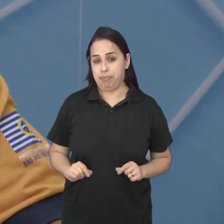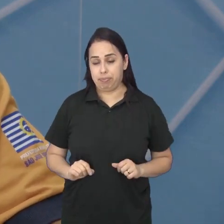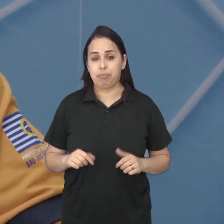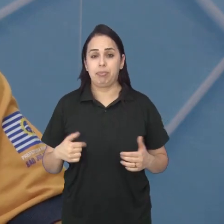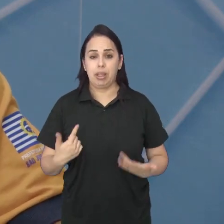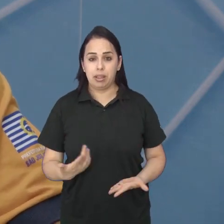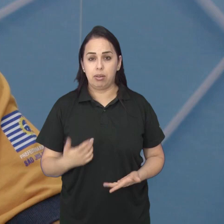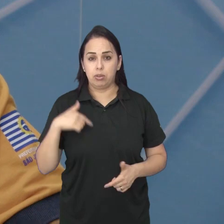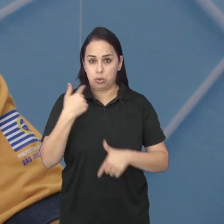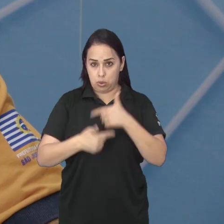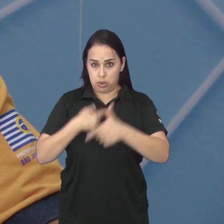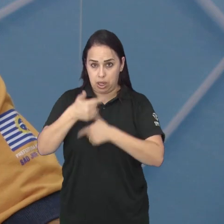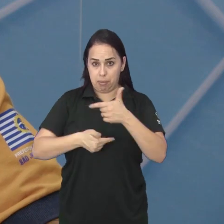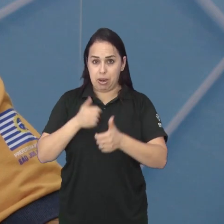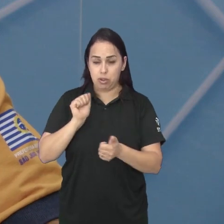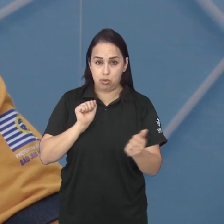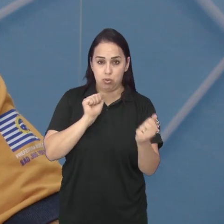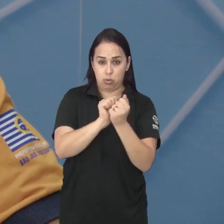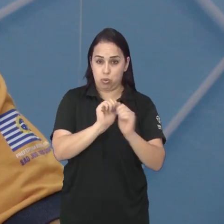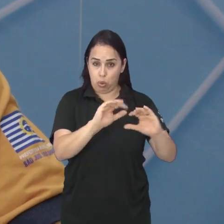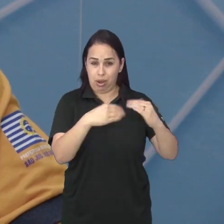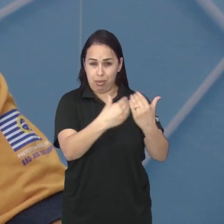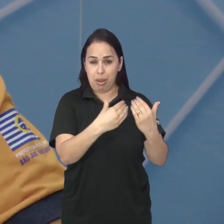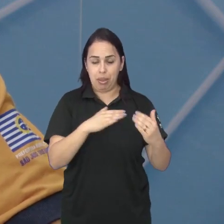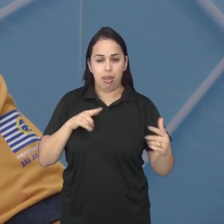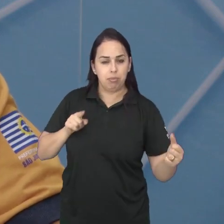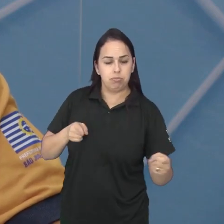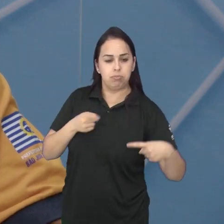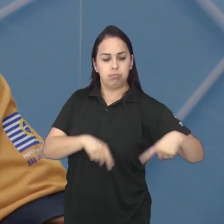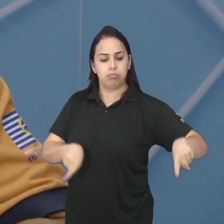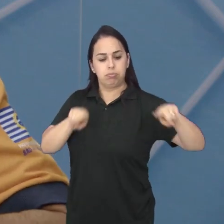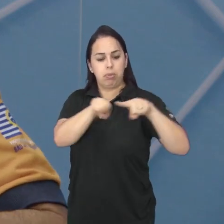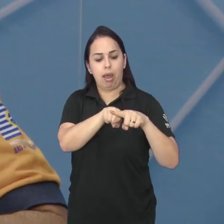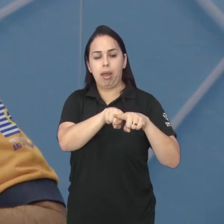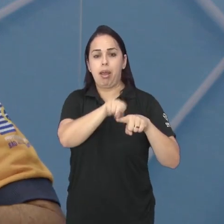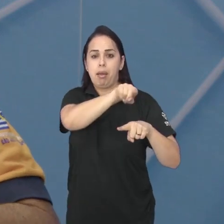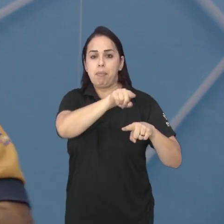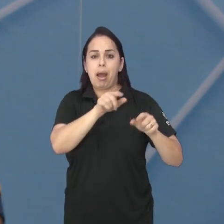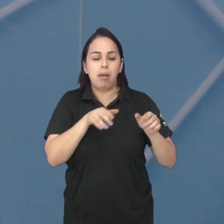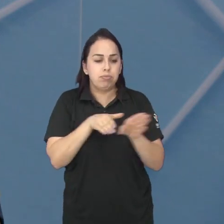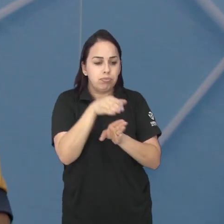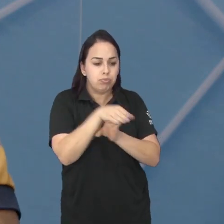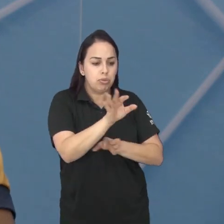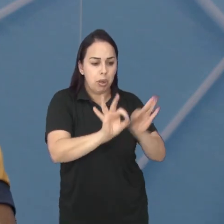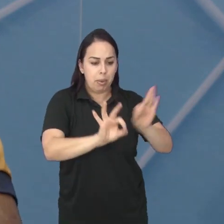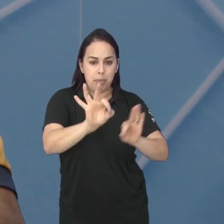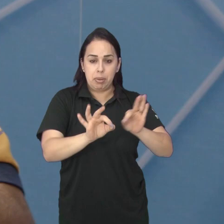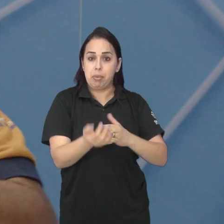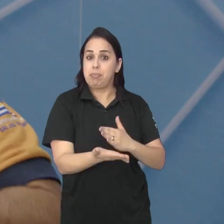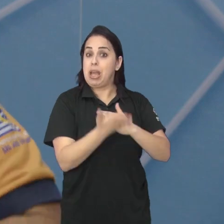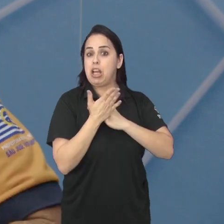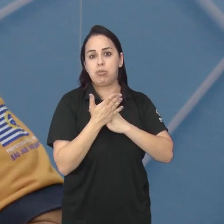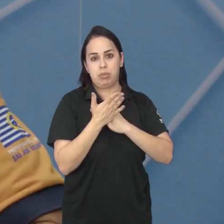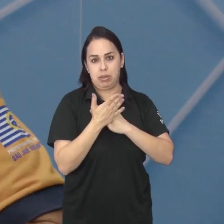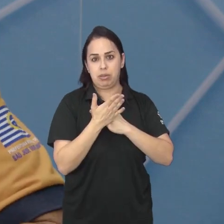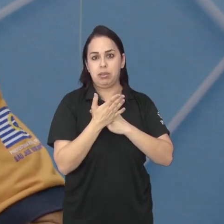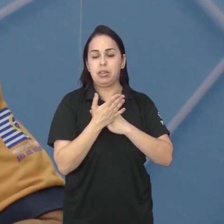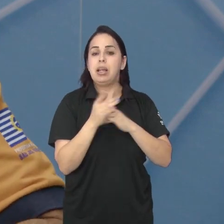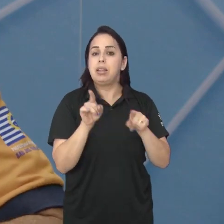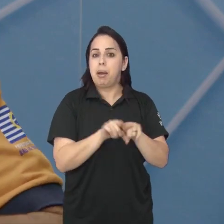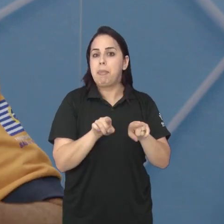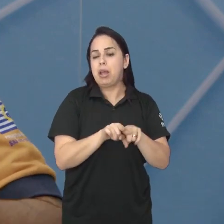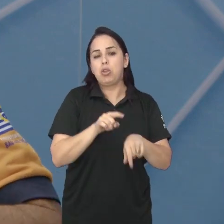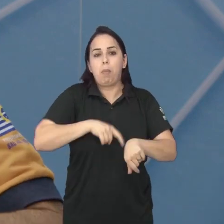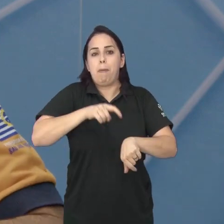Então, esse trabalho que a gente faz junto à comunidade é até mesmo para preparar a comunidade para que ela colabore com a gente